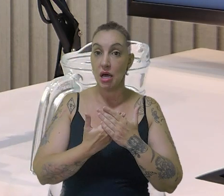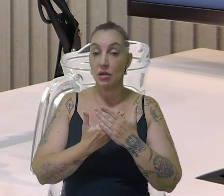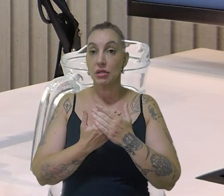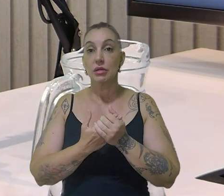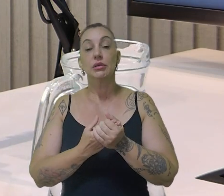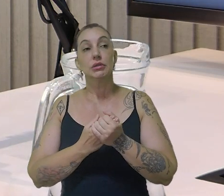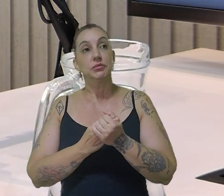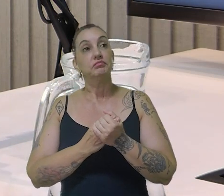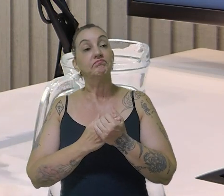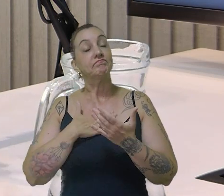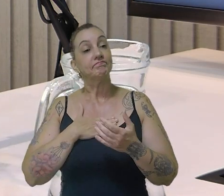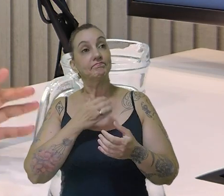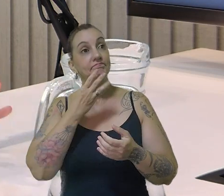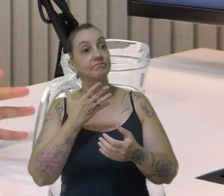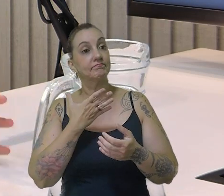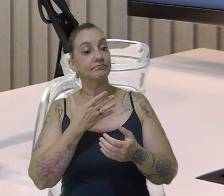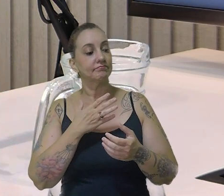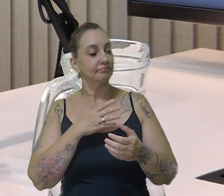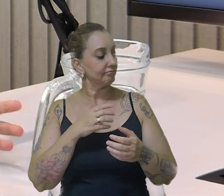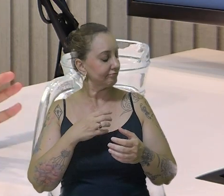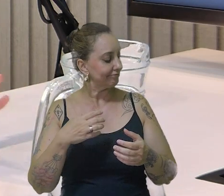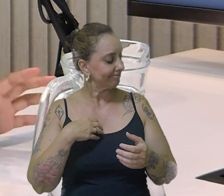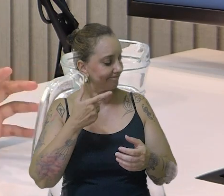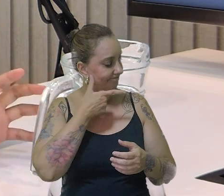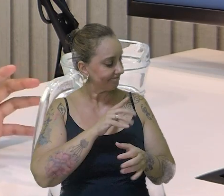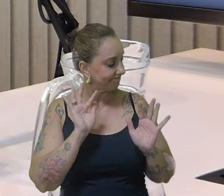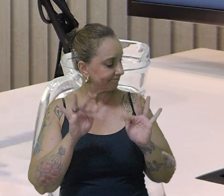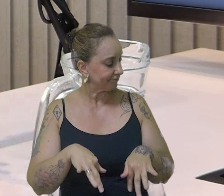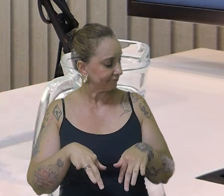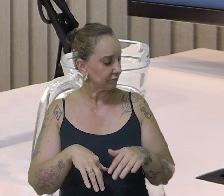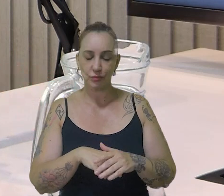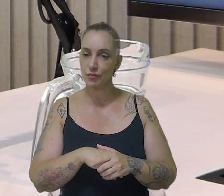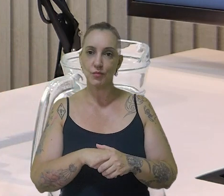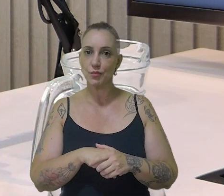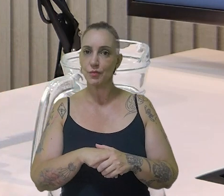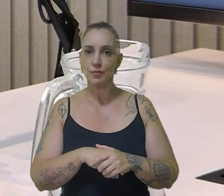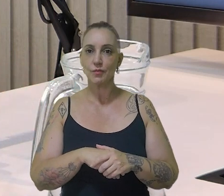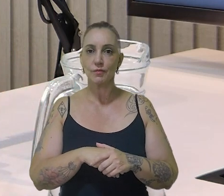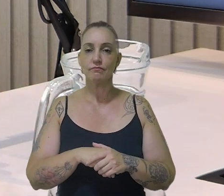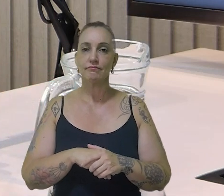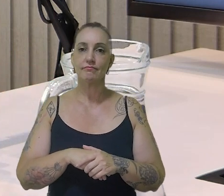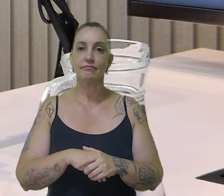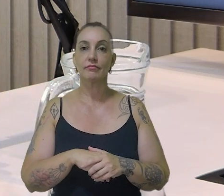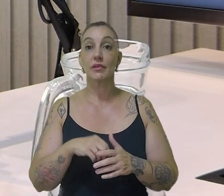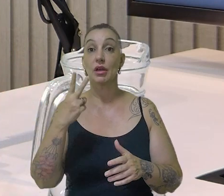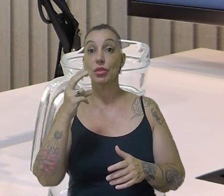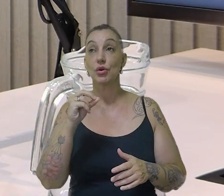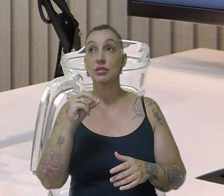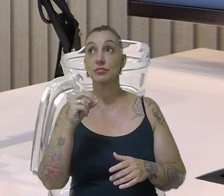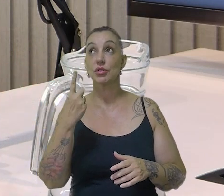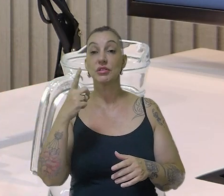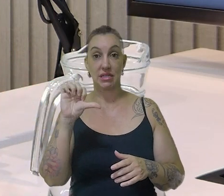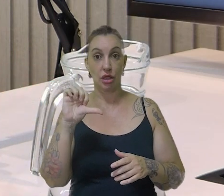foi muito foi bom provocou e deu uma mexida mas eu não consegui concluir é E aí em